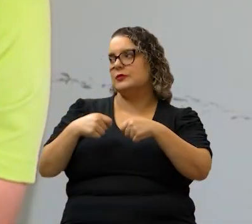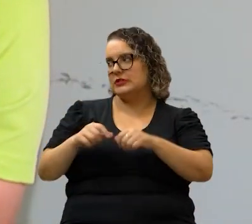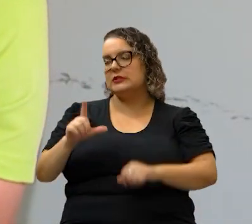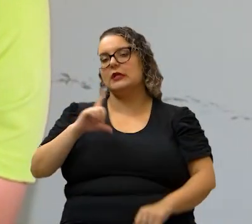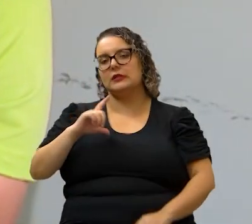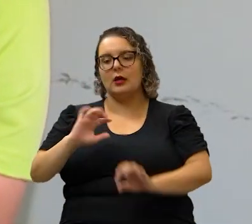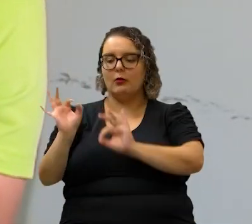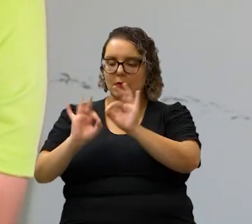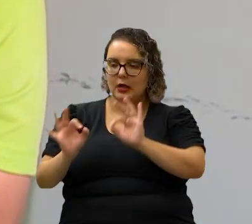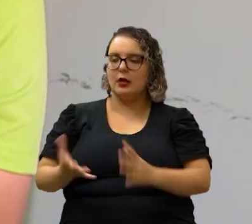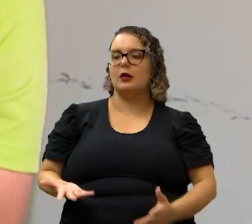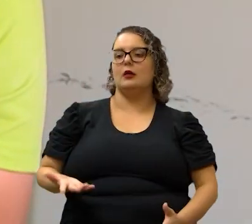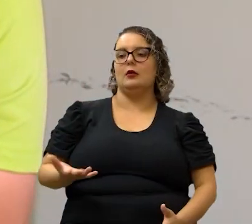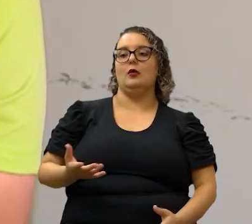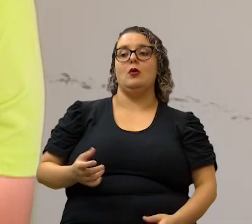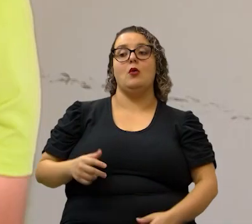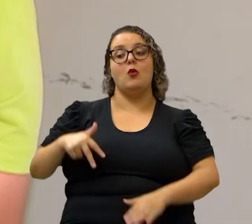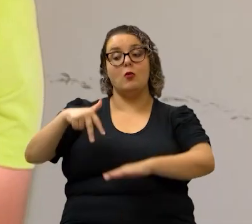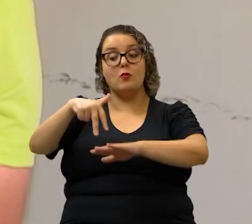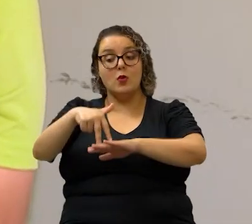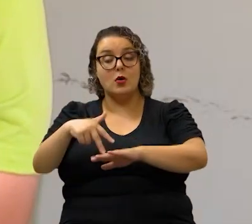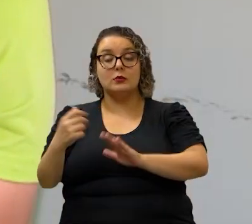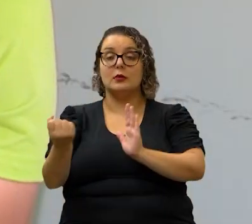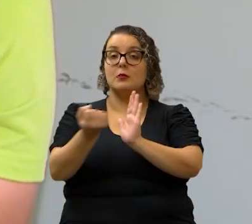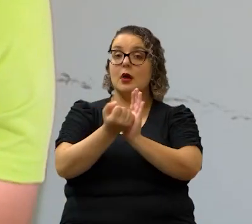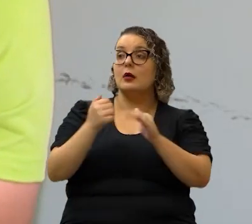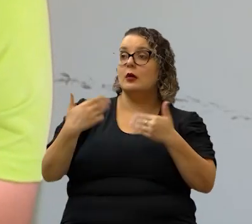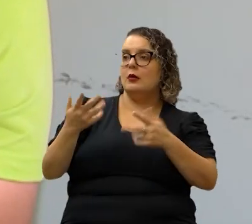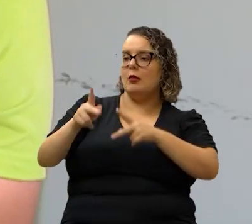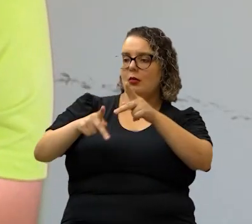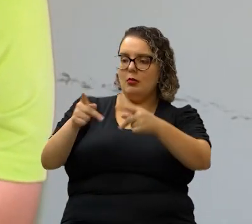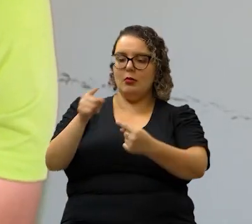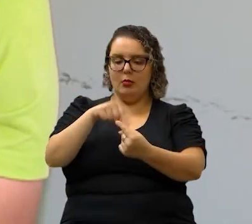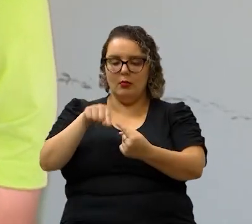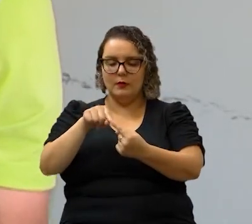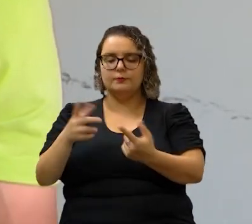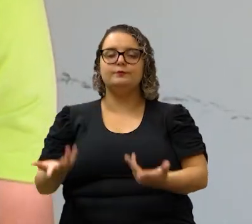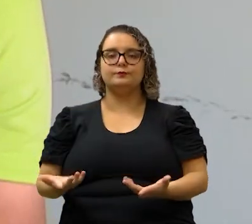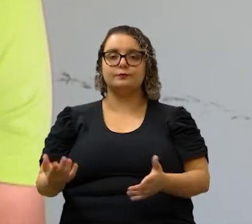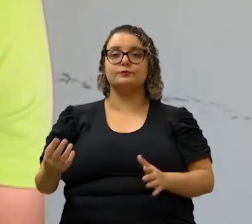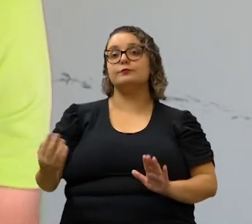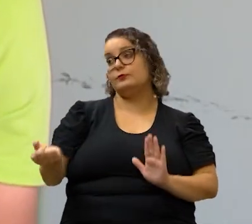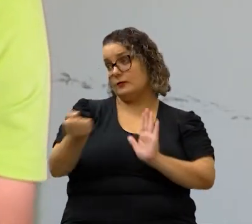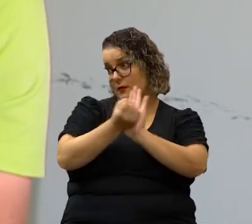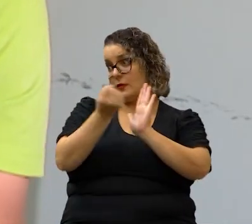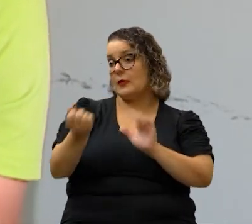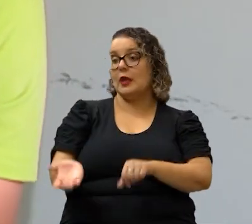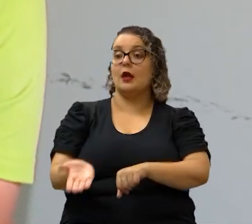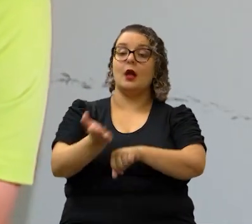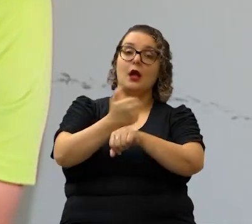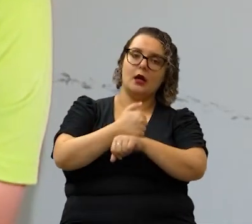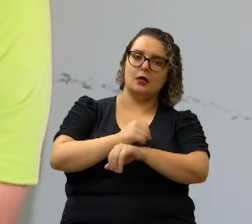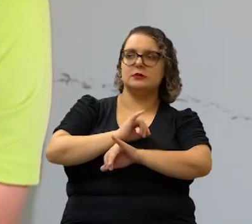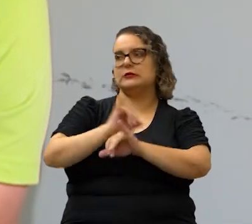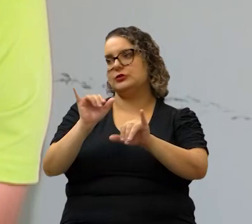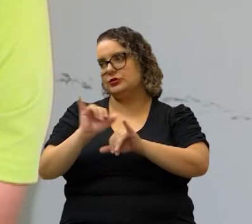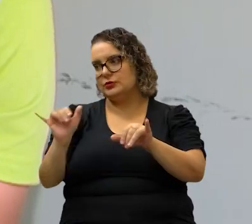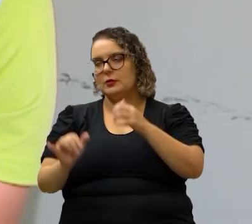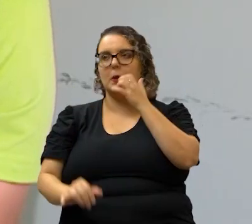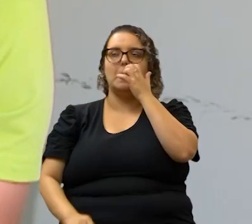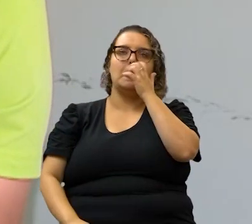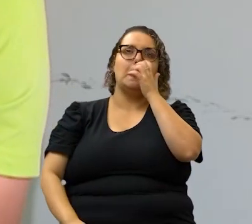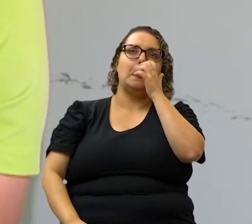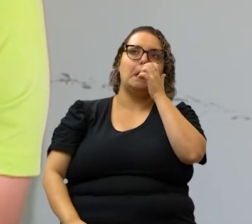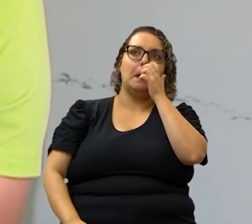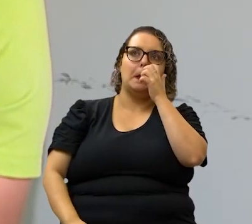Então, sim, teve o posicionamento da marca, qual público a gente gostaria de atender, e a marca foi registrada antes dela ser divulgada, né,